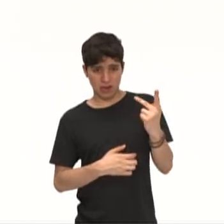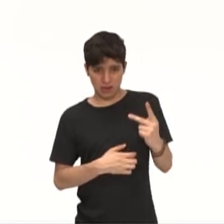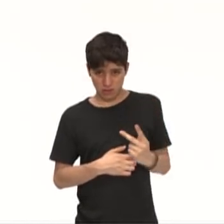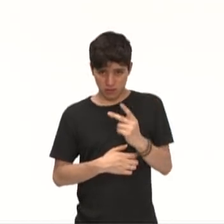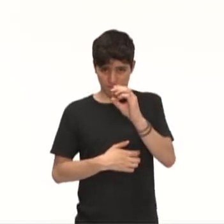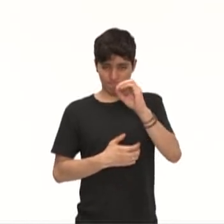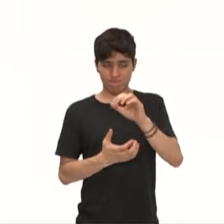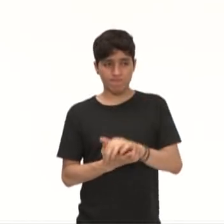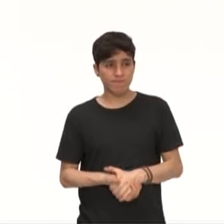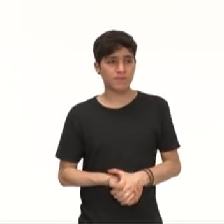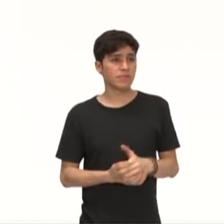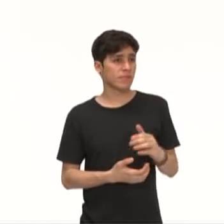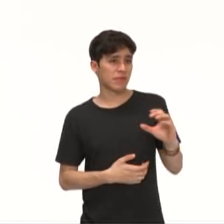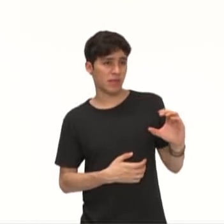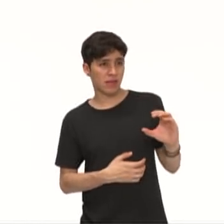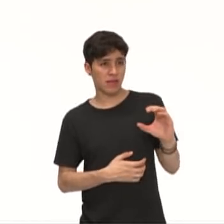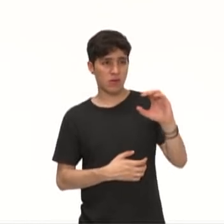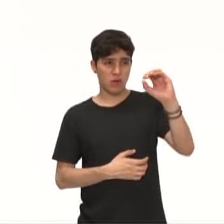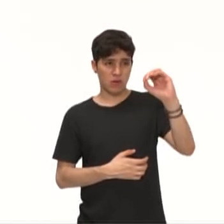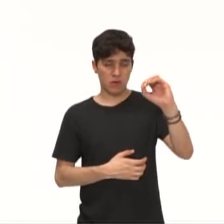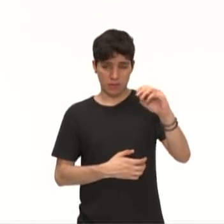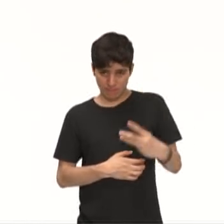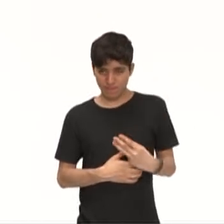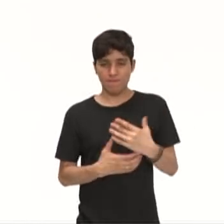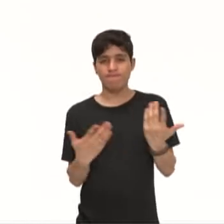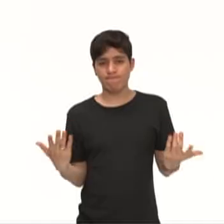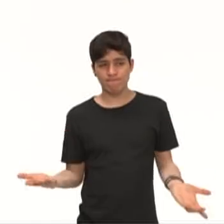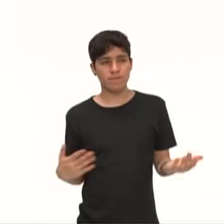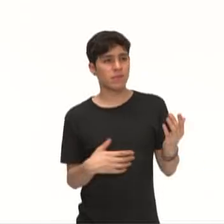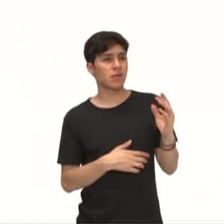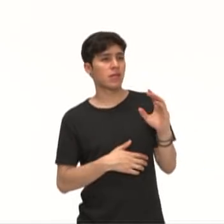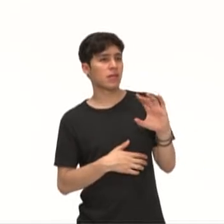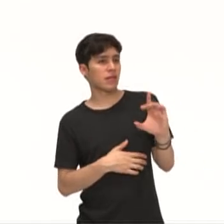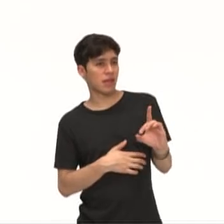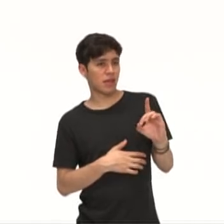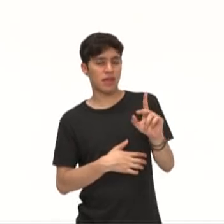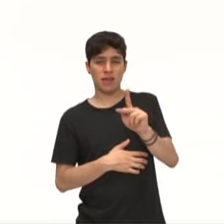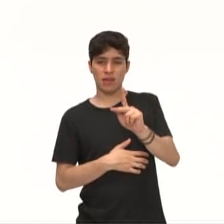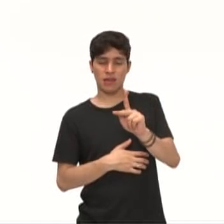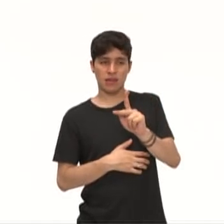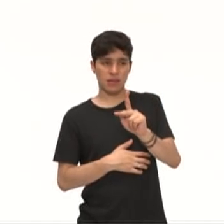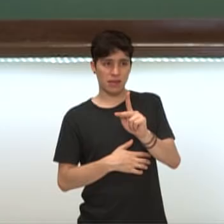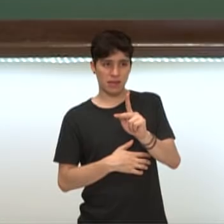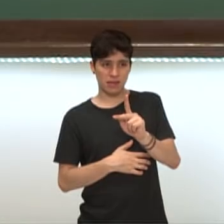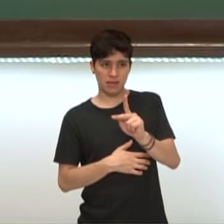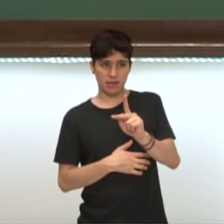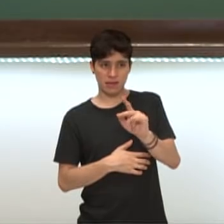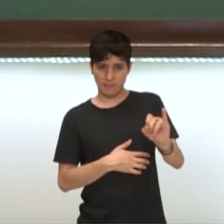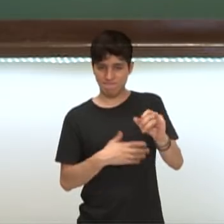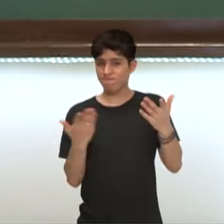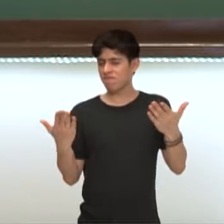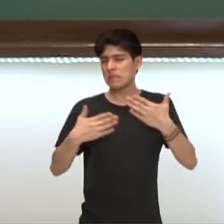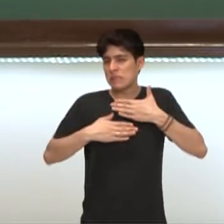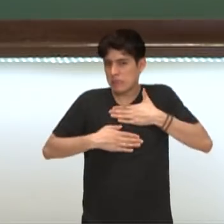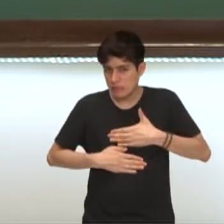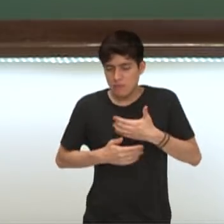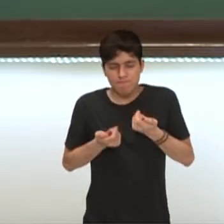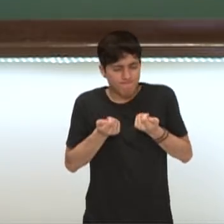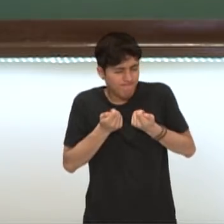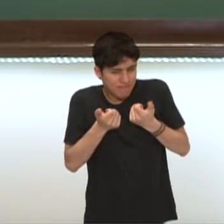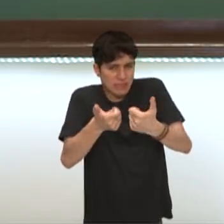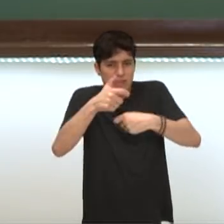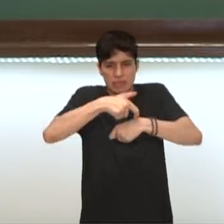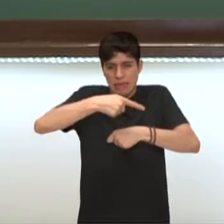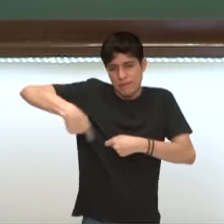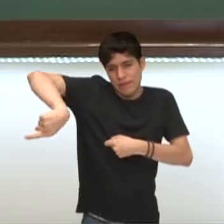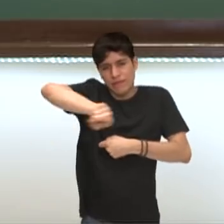H2O, letra C, o O3 ou letra D, o Ki. Muito tranquilinho essa aí, gente, dou mais aquele